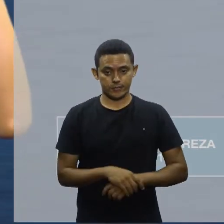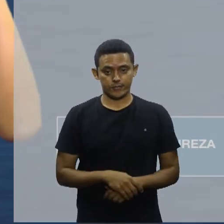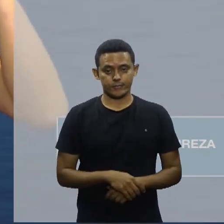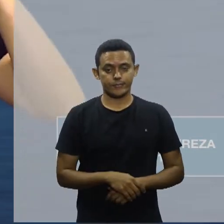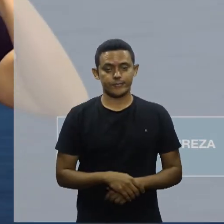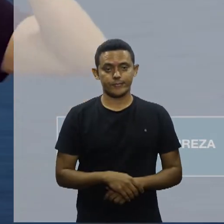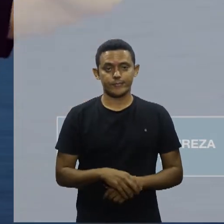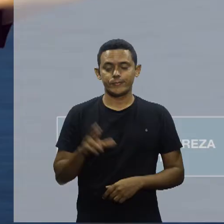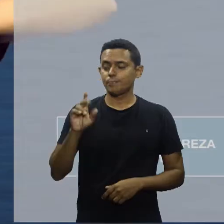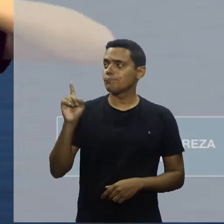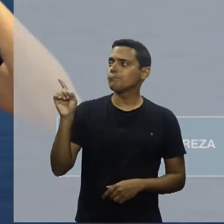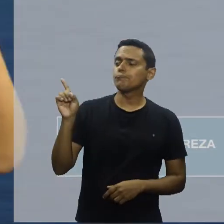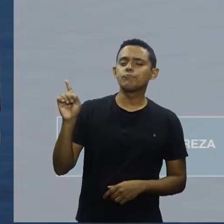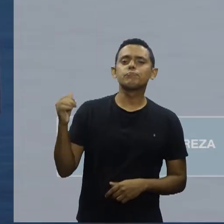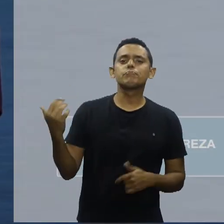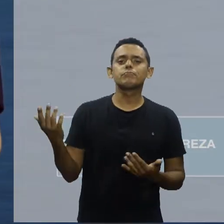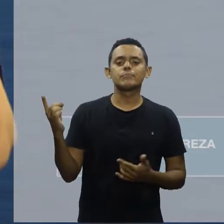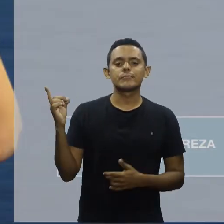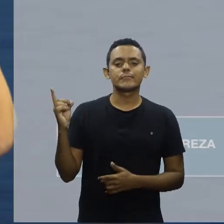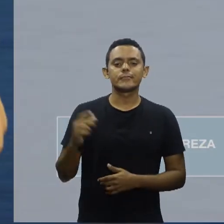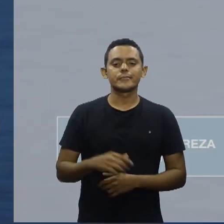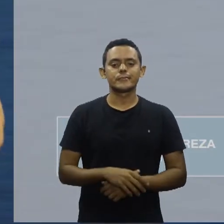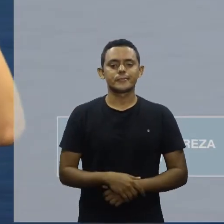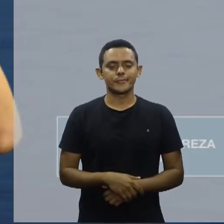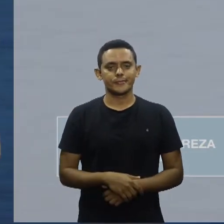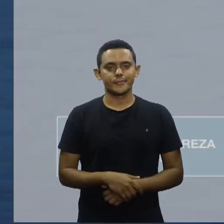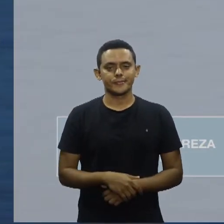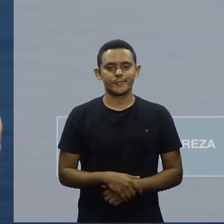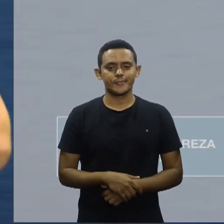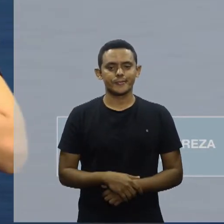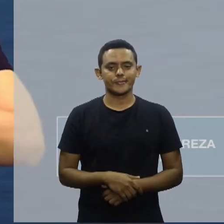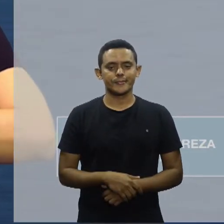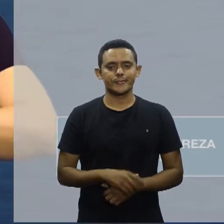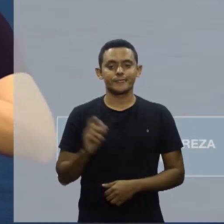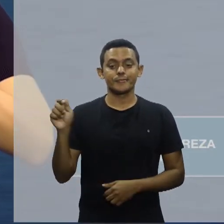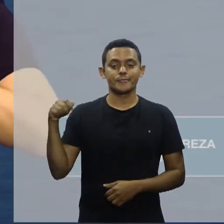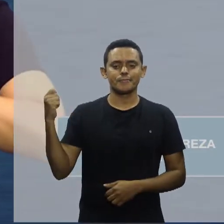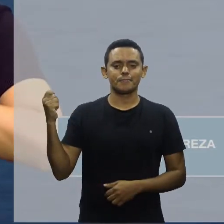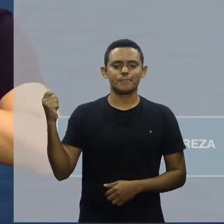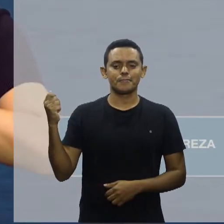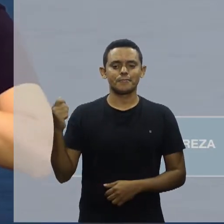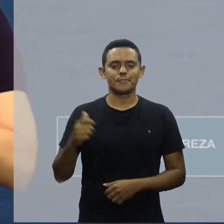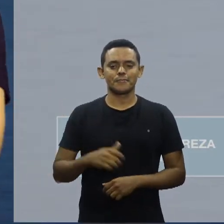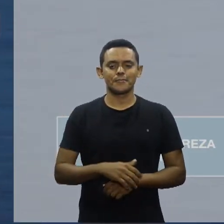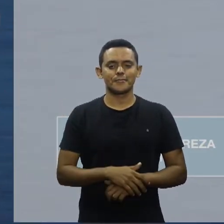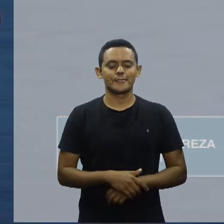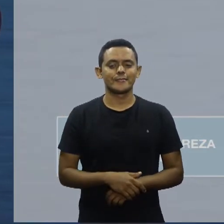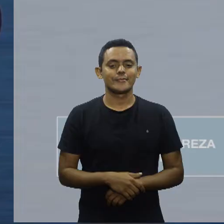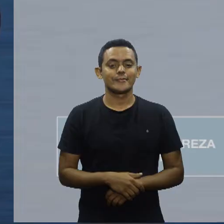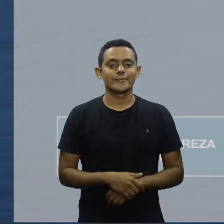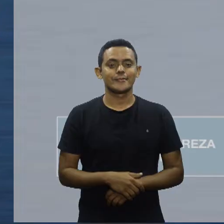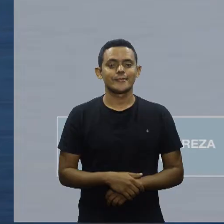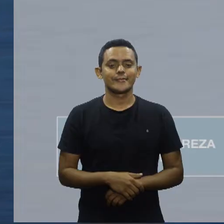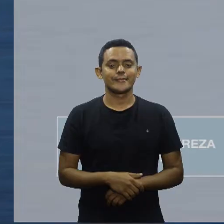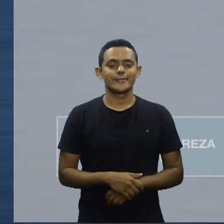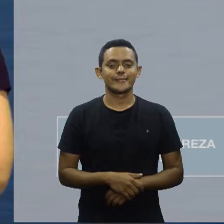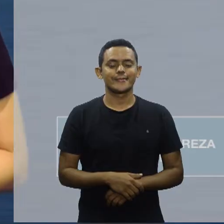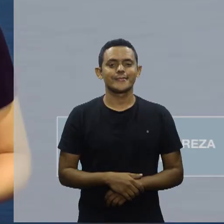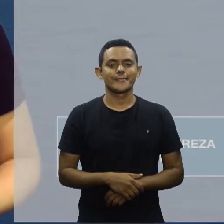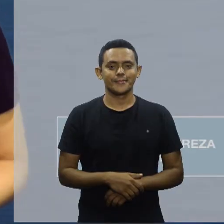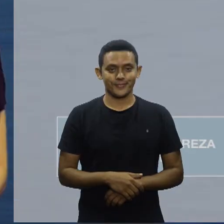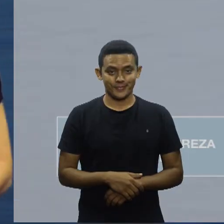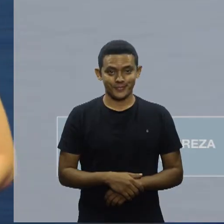é Cíntia e o meu sinal em libras é esse aqui.